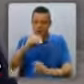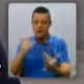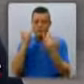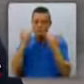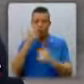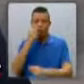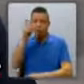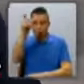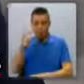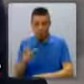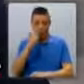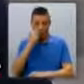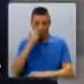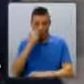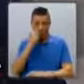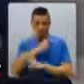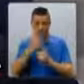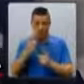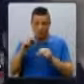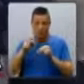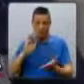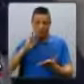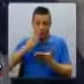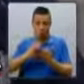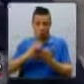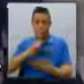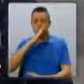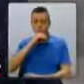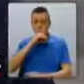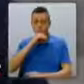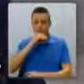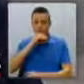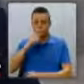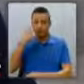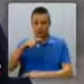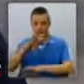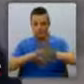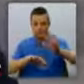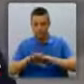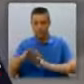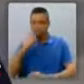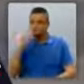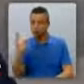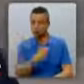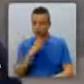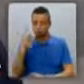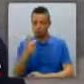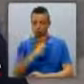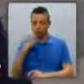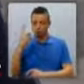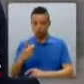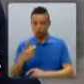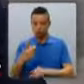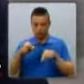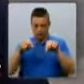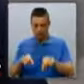este homem que ontem, aparentemente, segundo esta última conferência da polícia, terá agido sozinho nesta